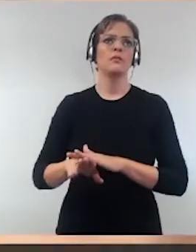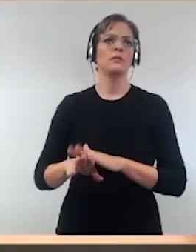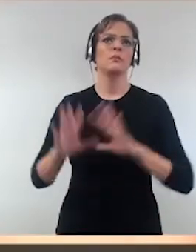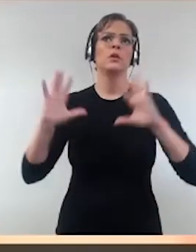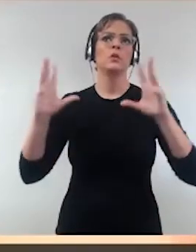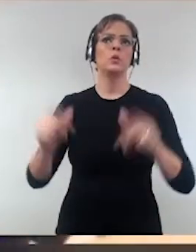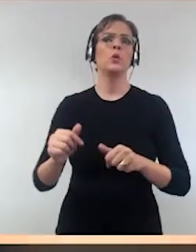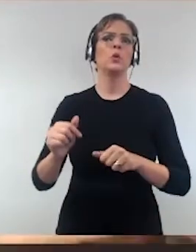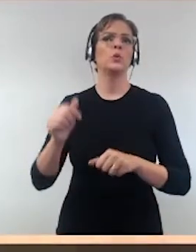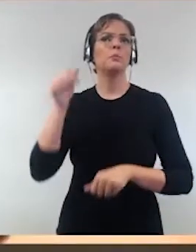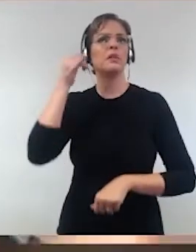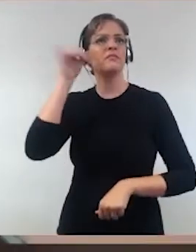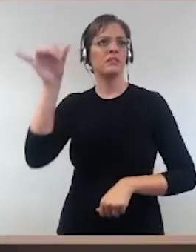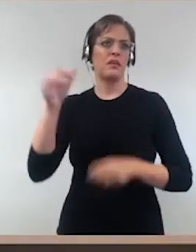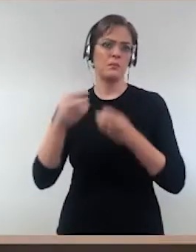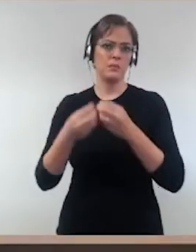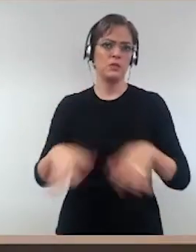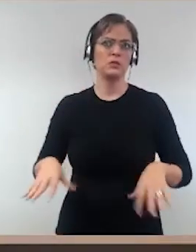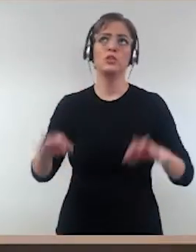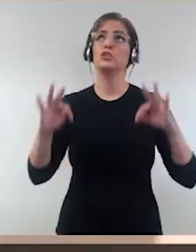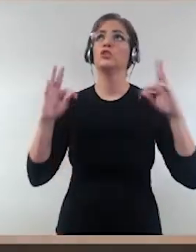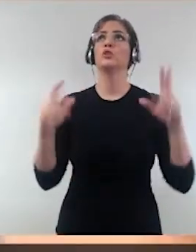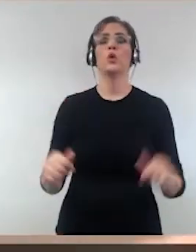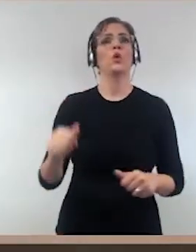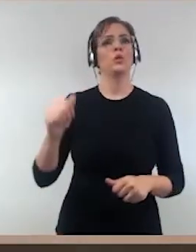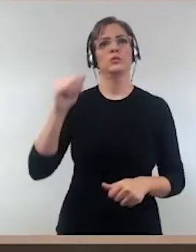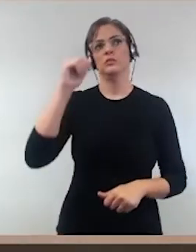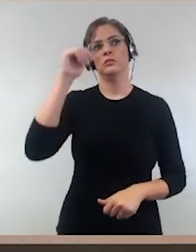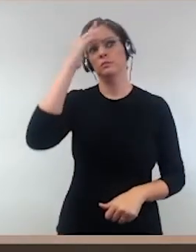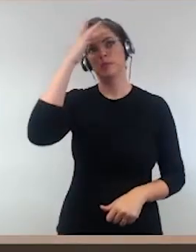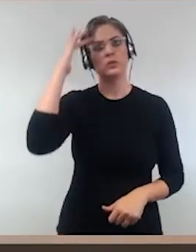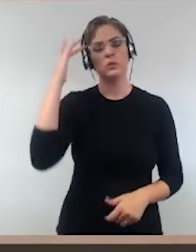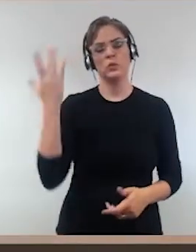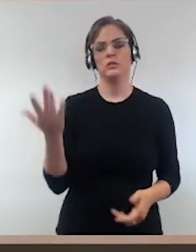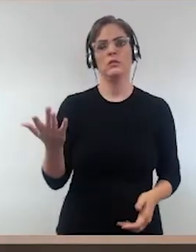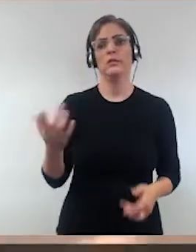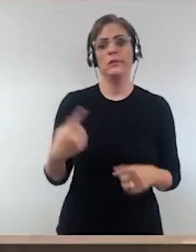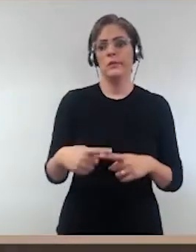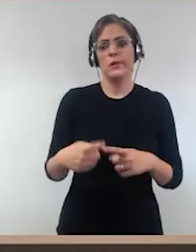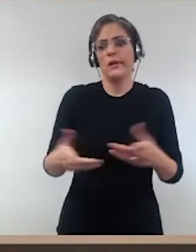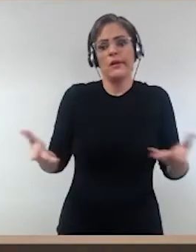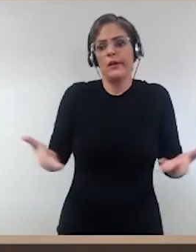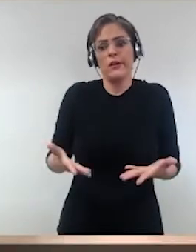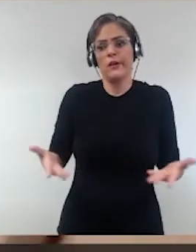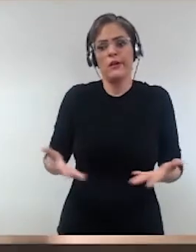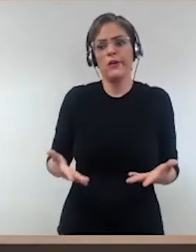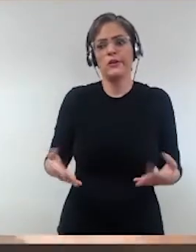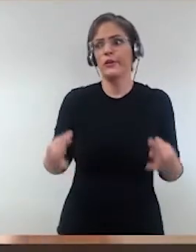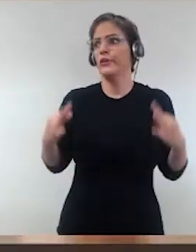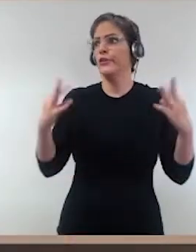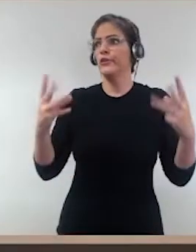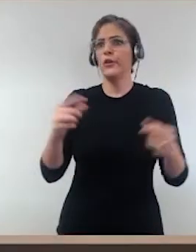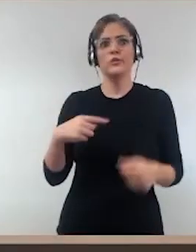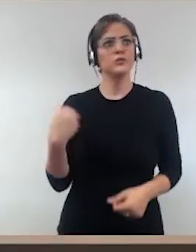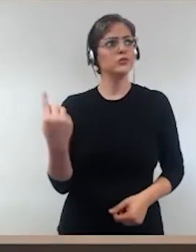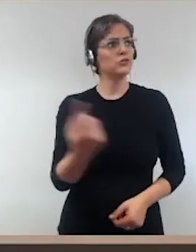e preventivo de dados de todos os brasileiros, porque da forma que hoje está, todos nós, em algum